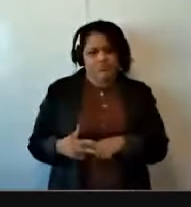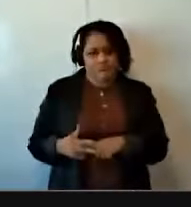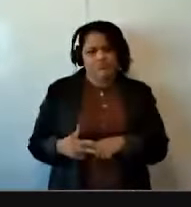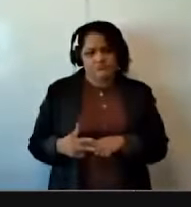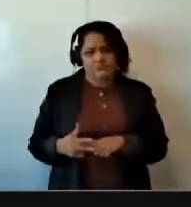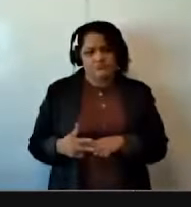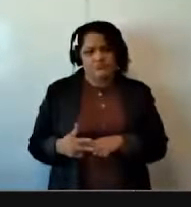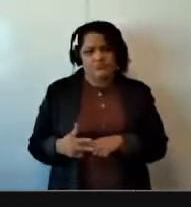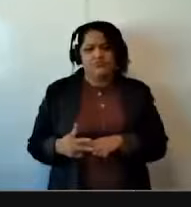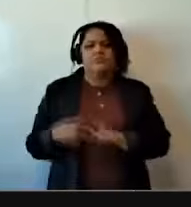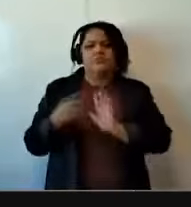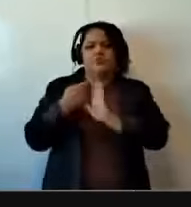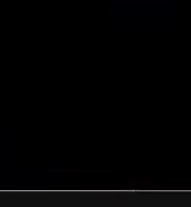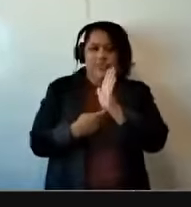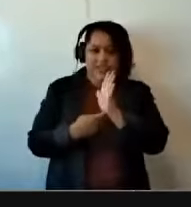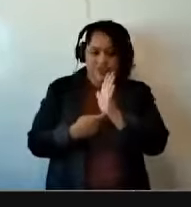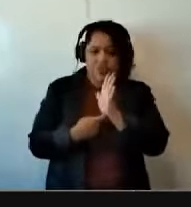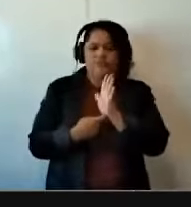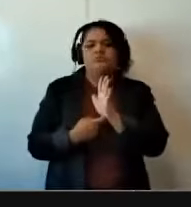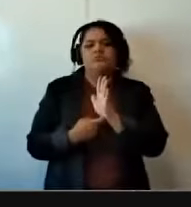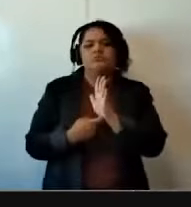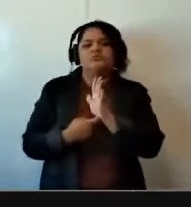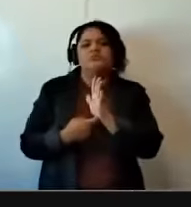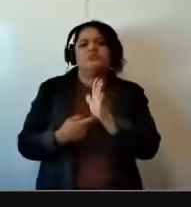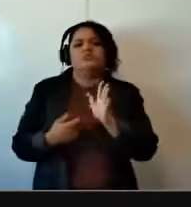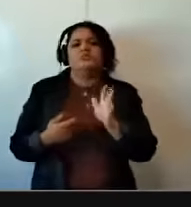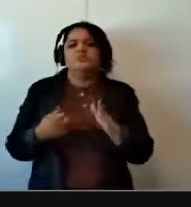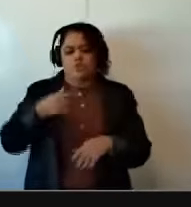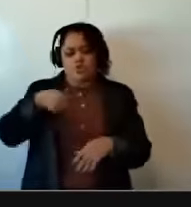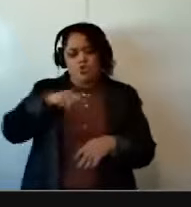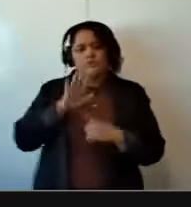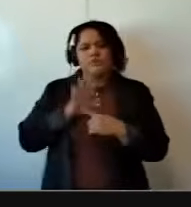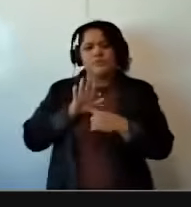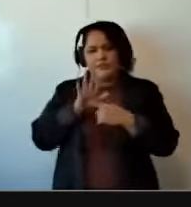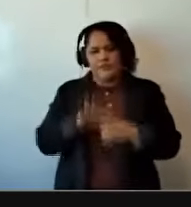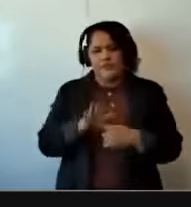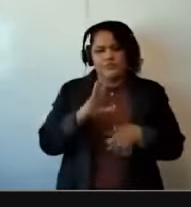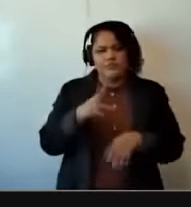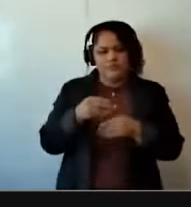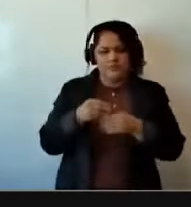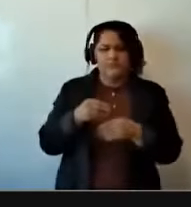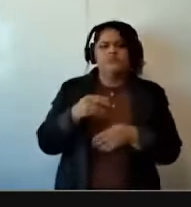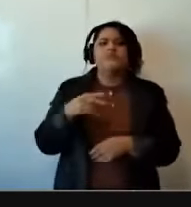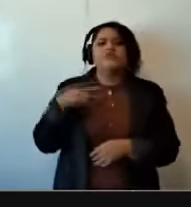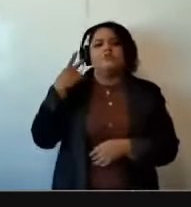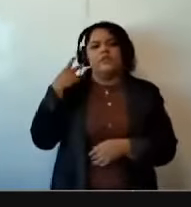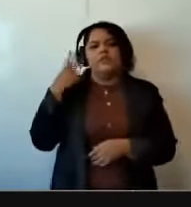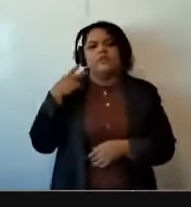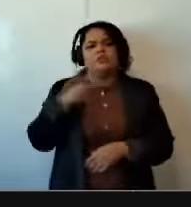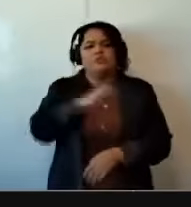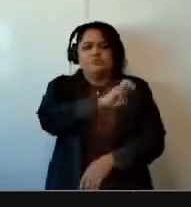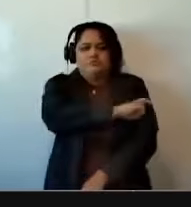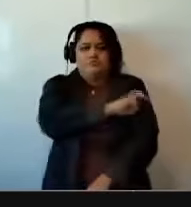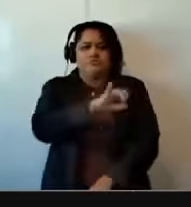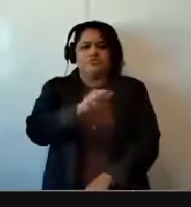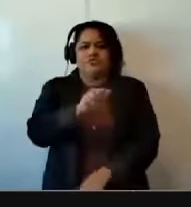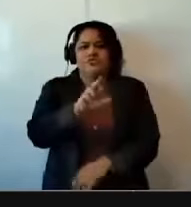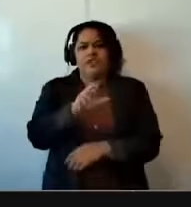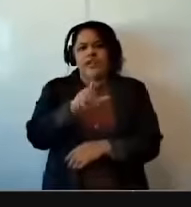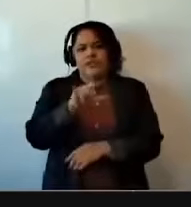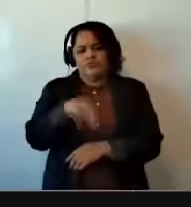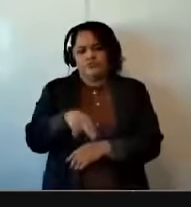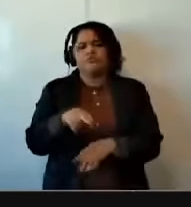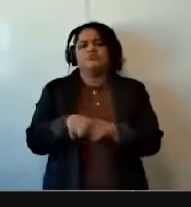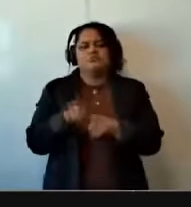no texto, e nós também apresentamos emenda, o vereador Sargento Jales apresentou emenda também, e nós, o governo, está disposto a seguir